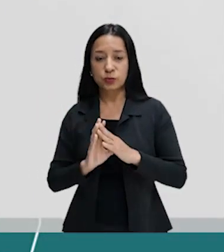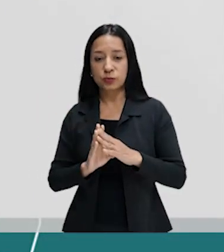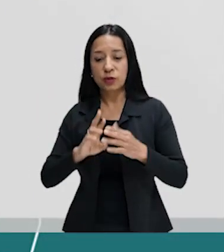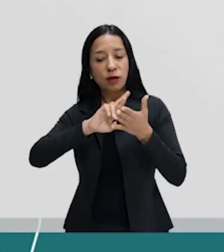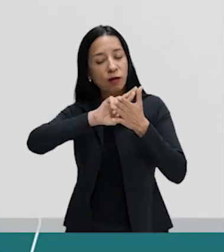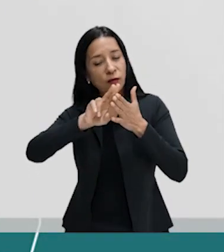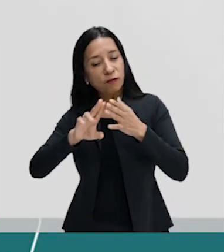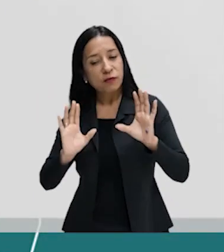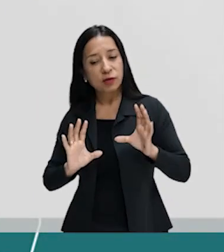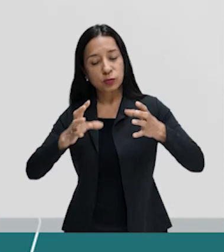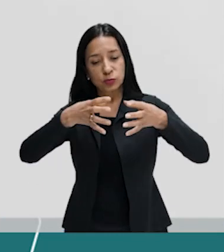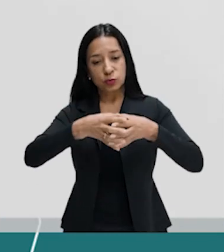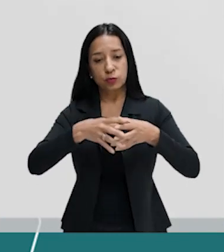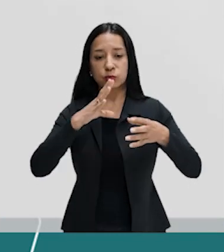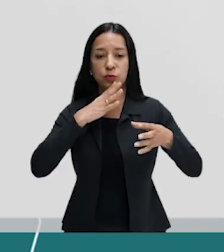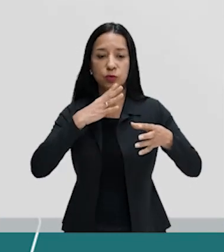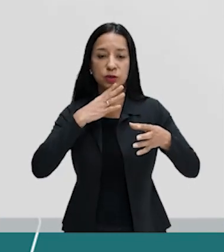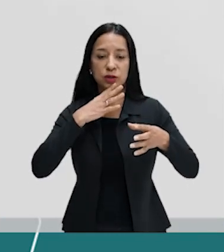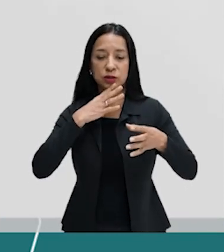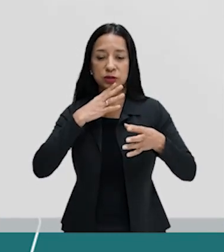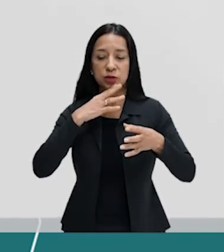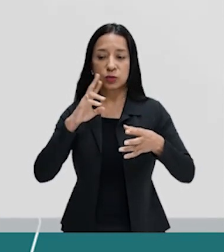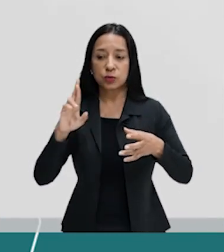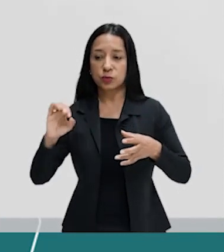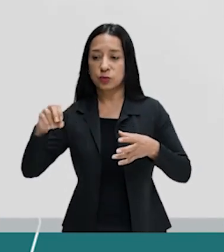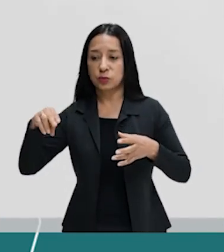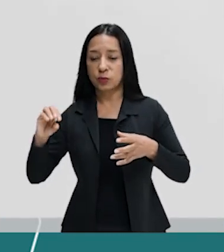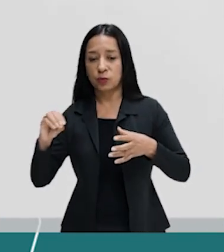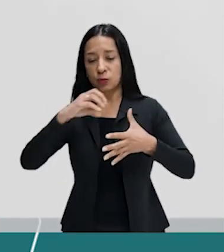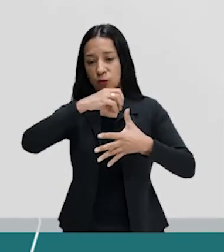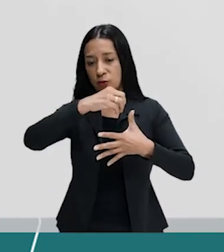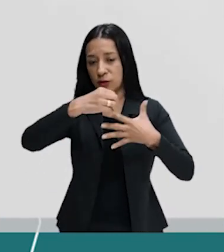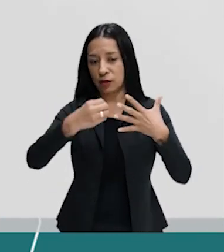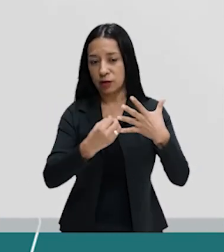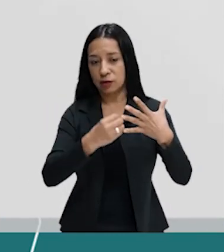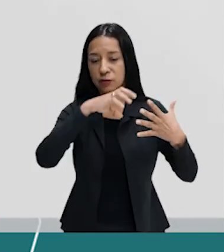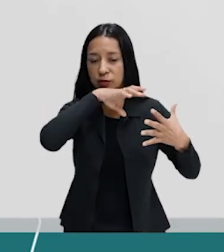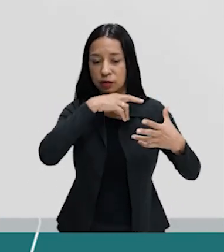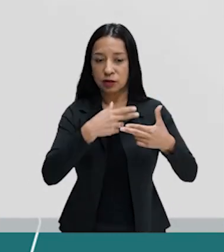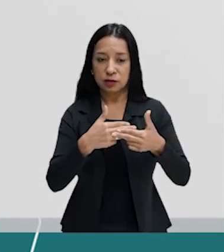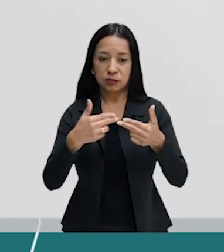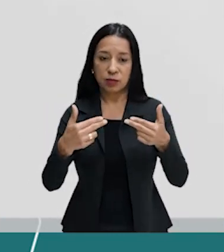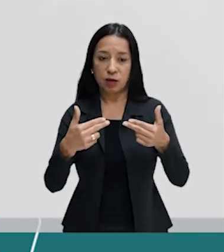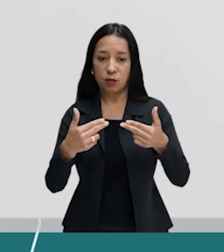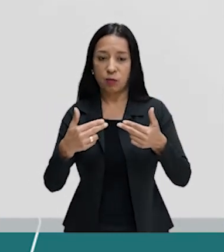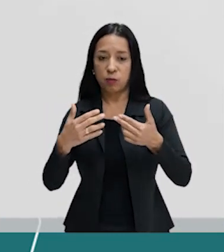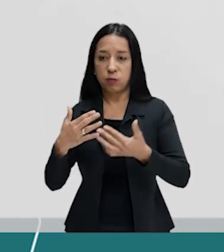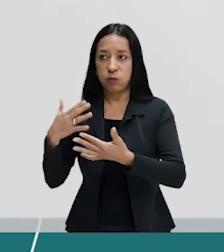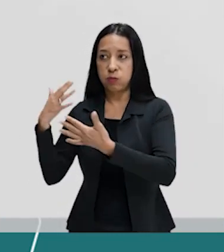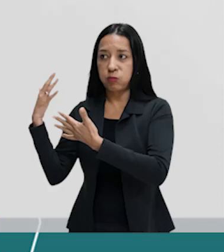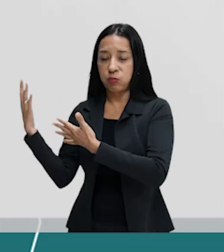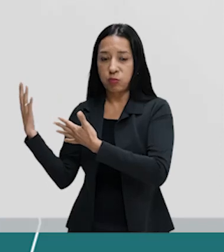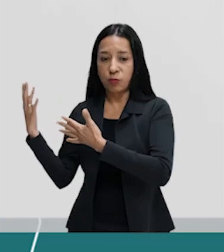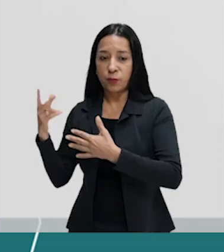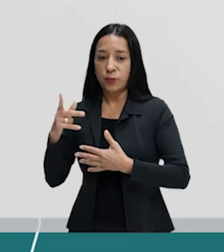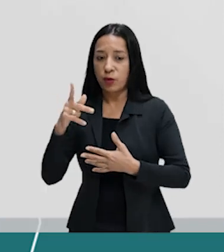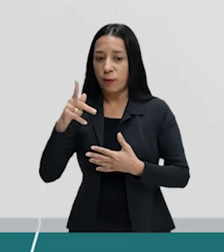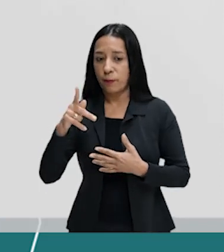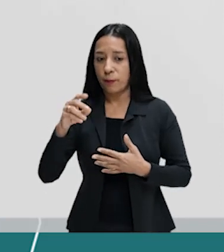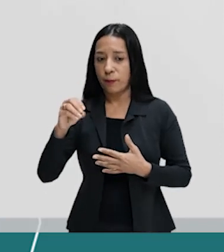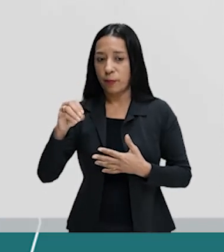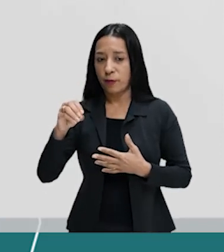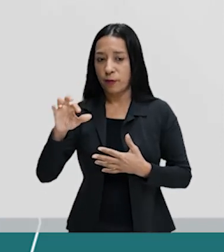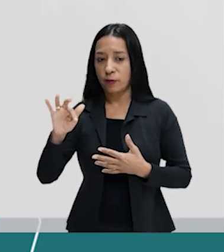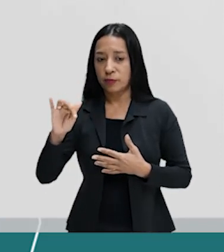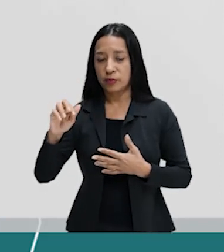mais conhecidos do reino Animalia, tá? Nós temos o filo Porífera, que é formado pelas